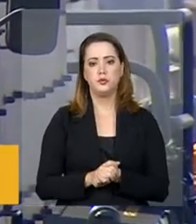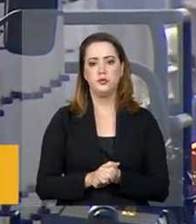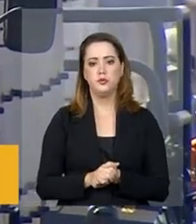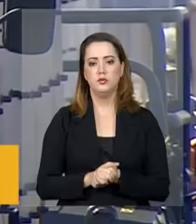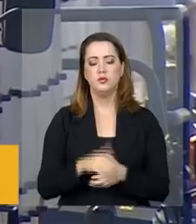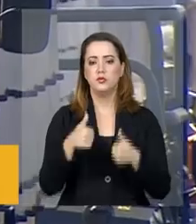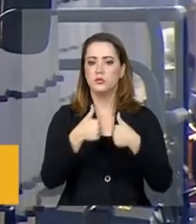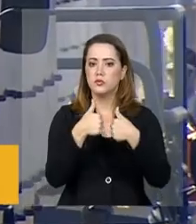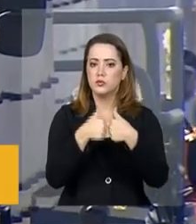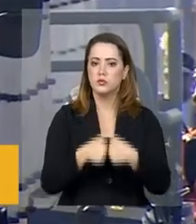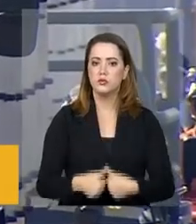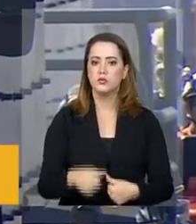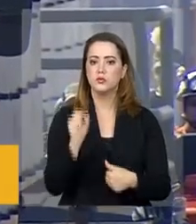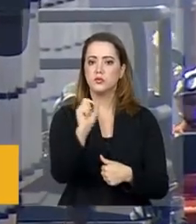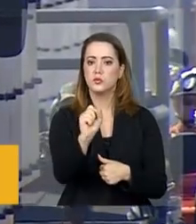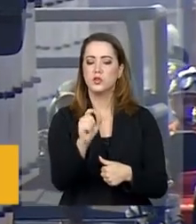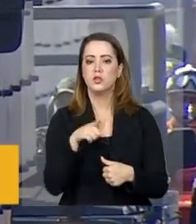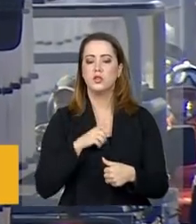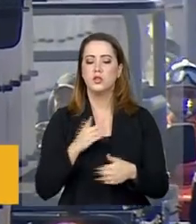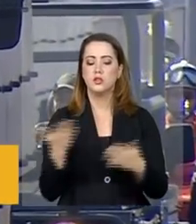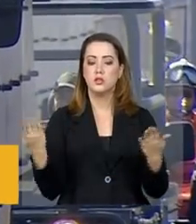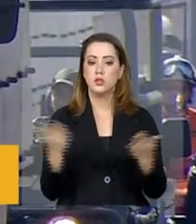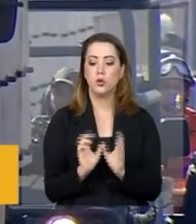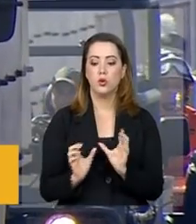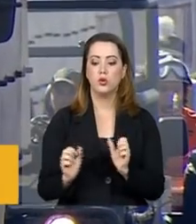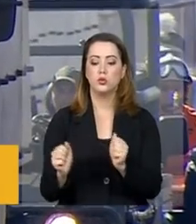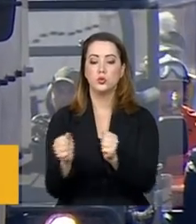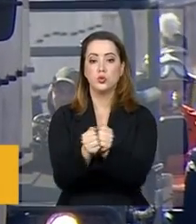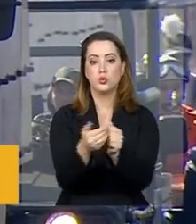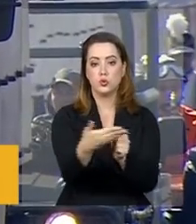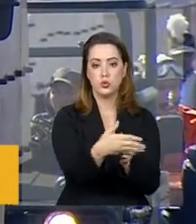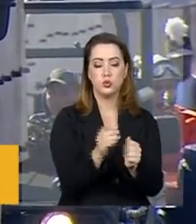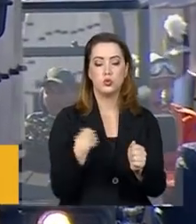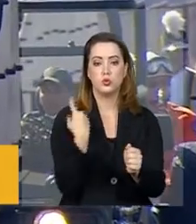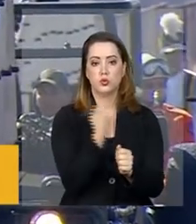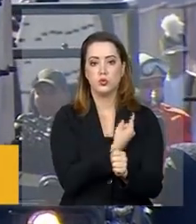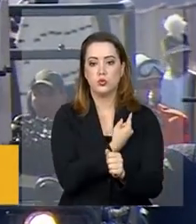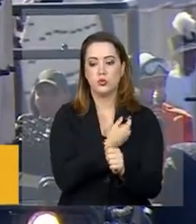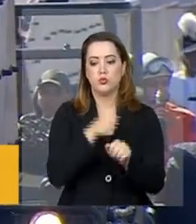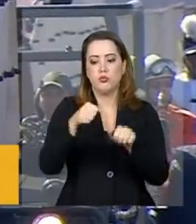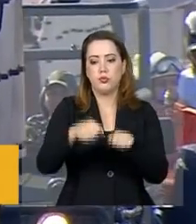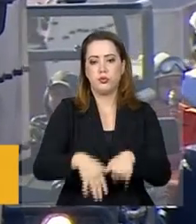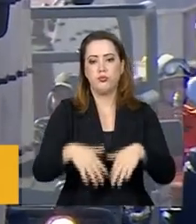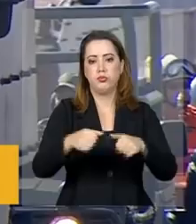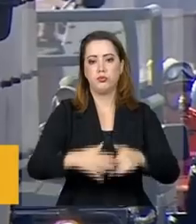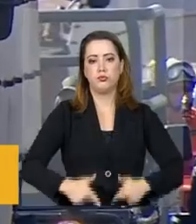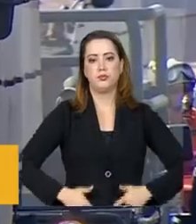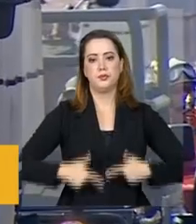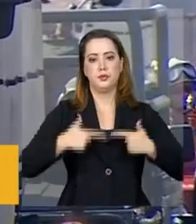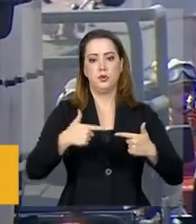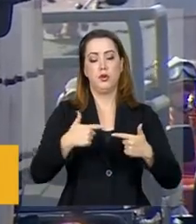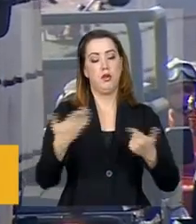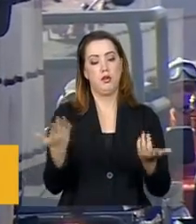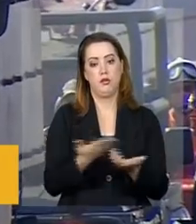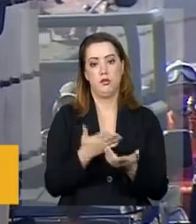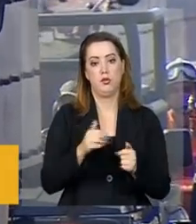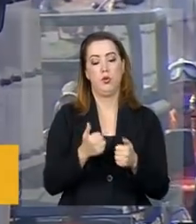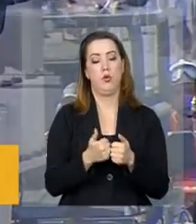que está equipando as nossas tropas de infantaria motorizado, transformando em mecanizado,